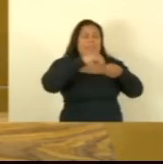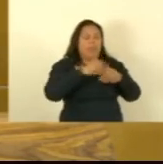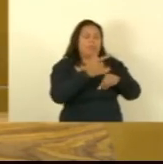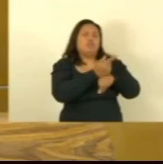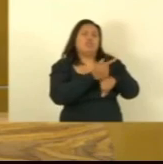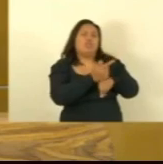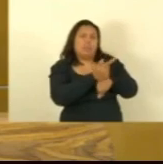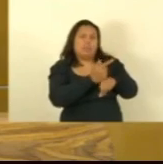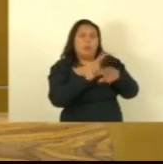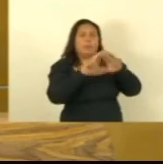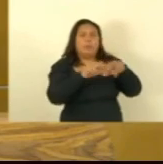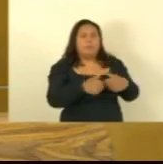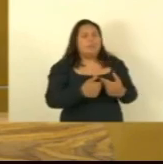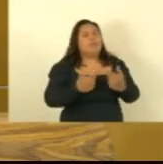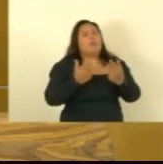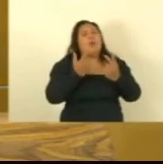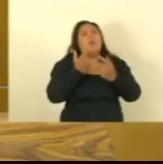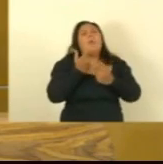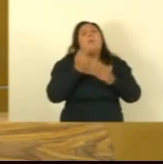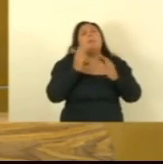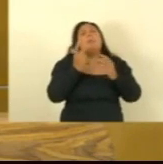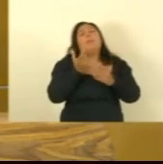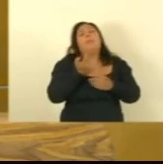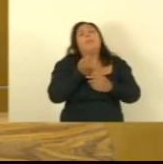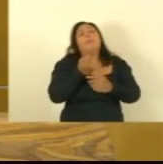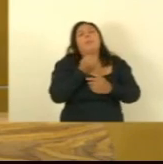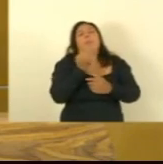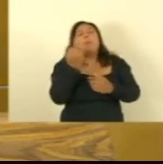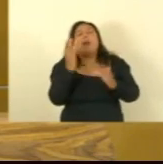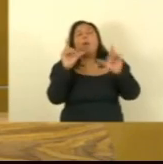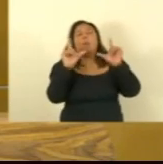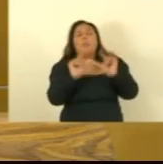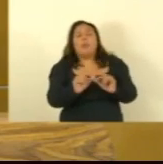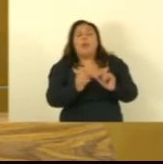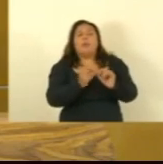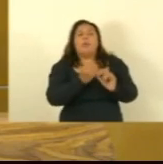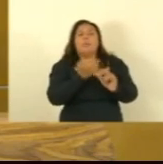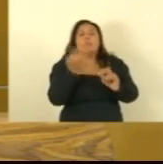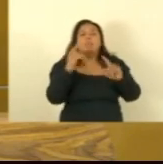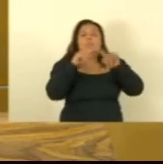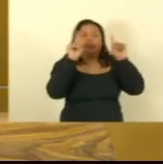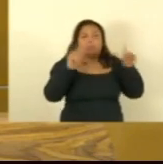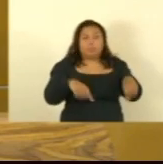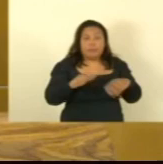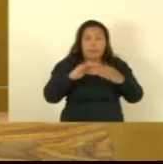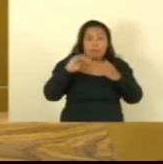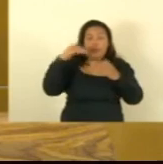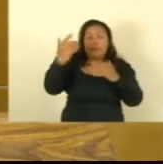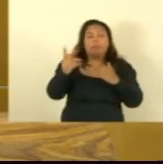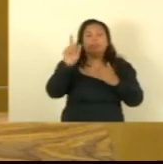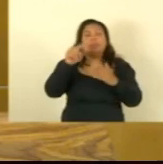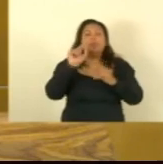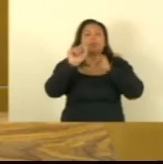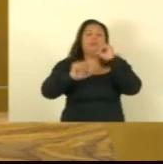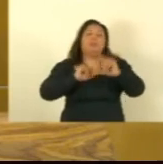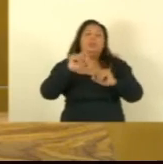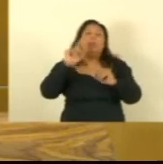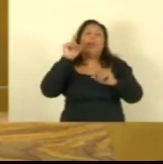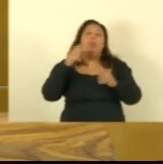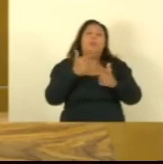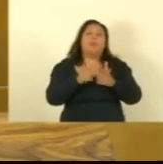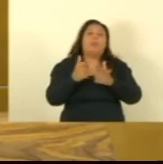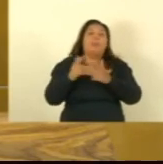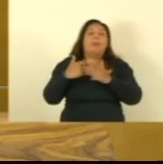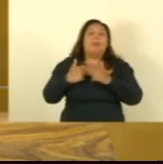em virtude do baixo efetivo e temos também um problema externo, que são exatamente